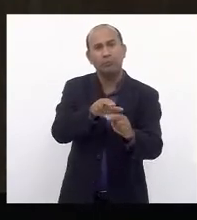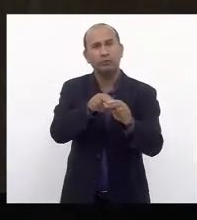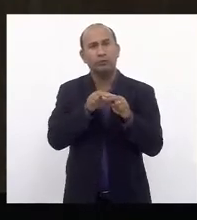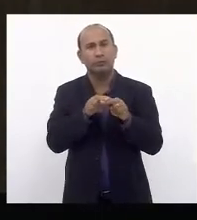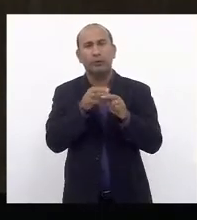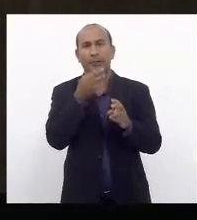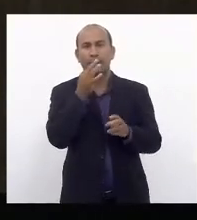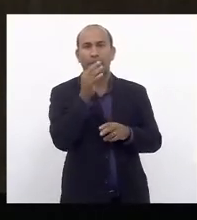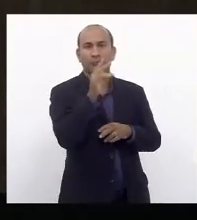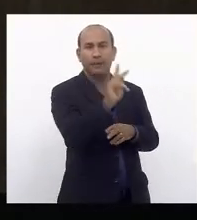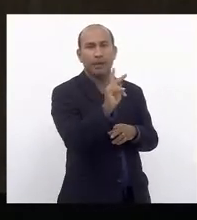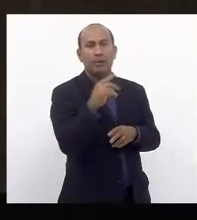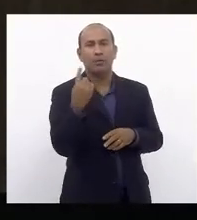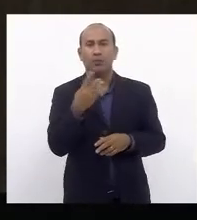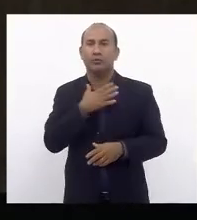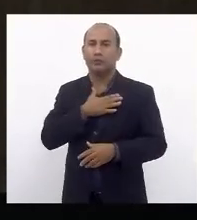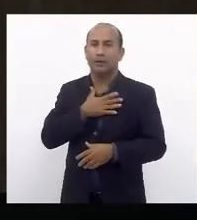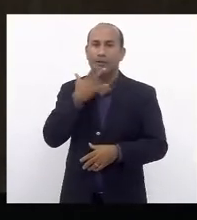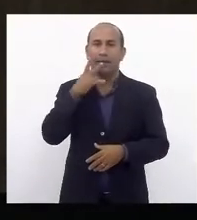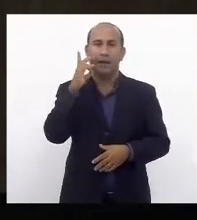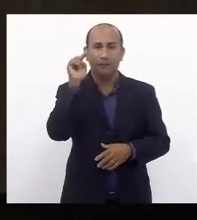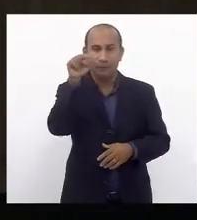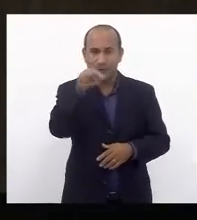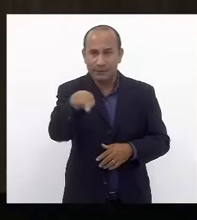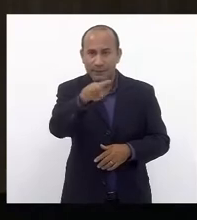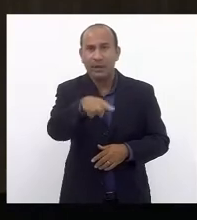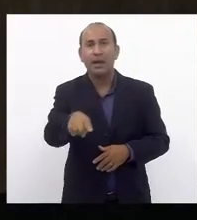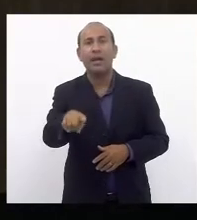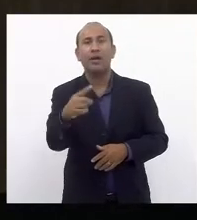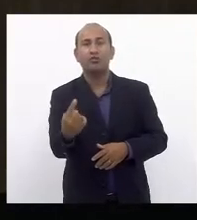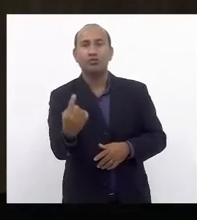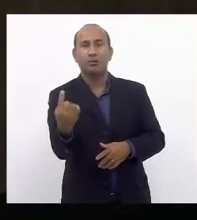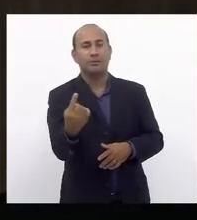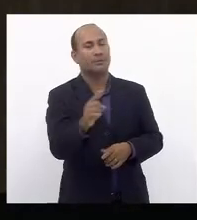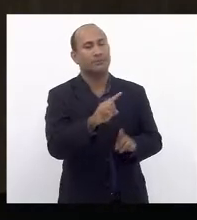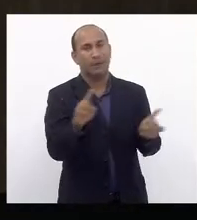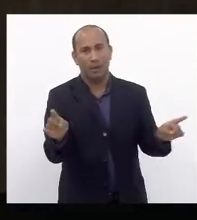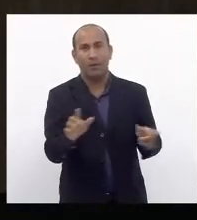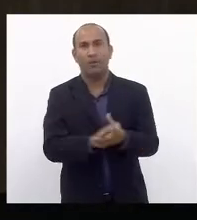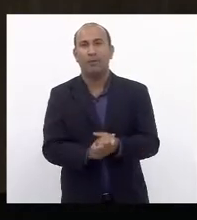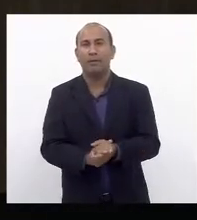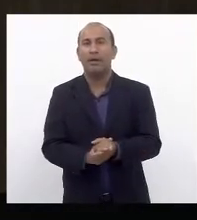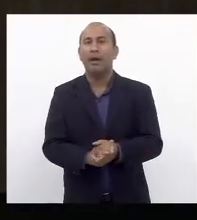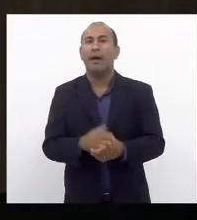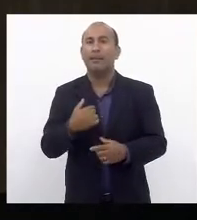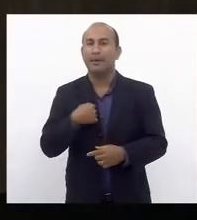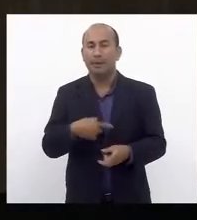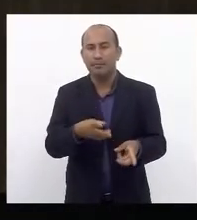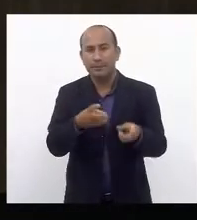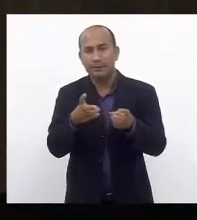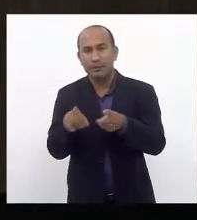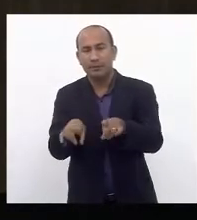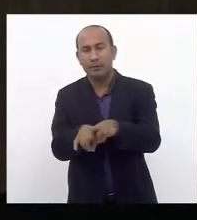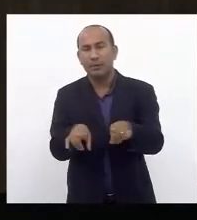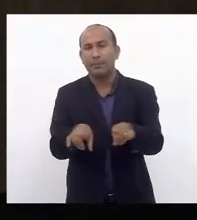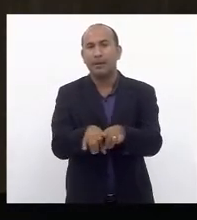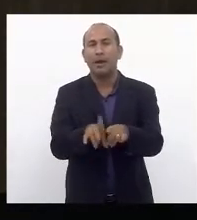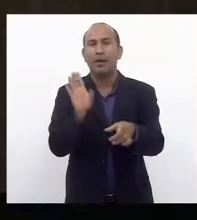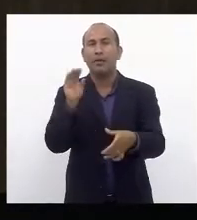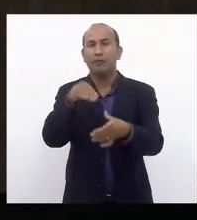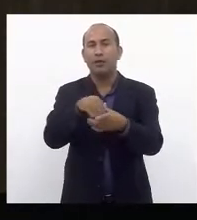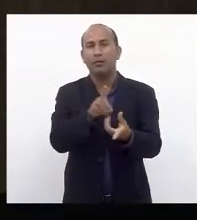dele. E nós gostaríamos de dizer que vocês não estão sozinhos. Fica aqui também a minha observação do